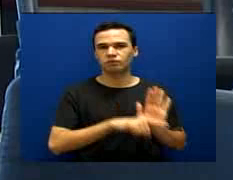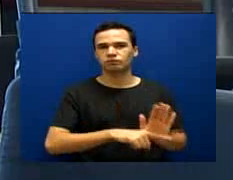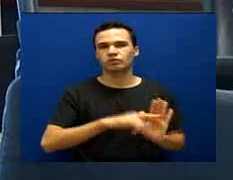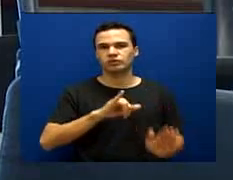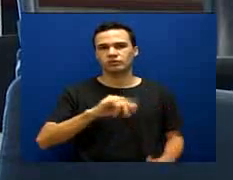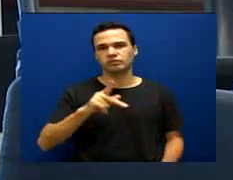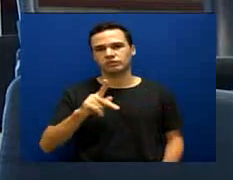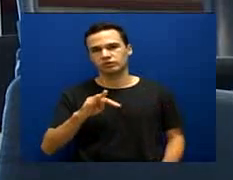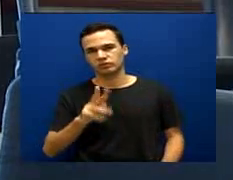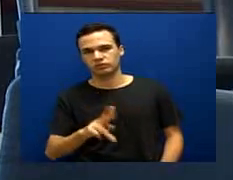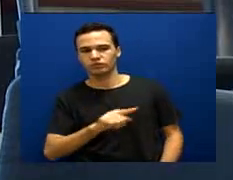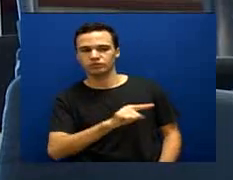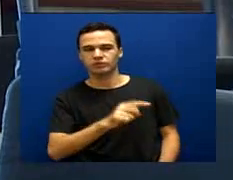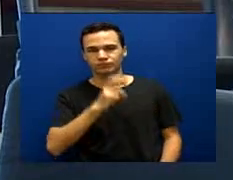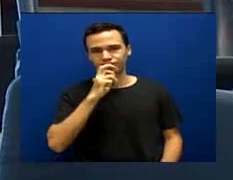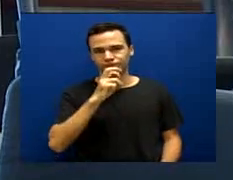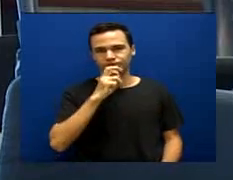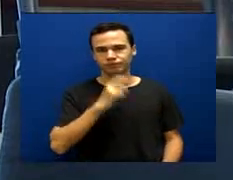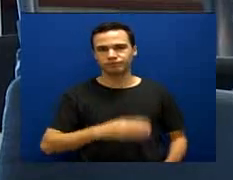as ONGs da nossa cidade que já estão